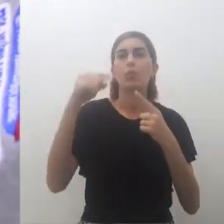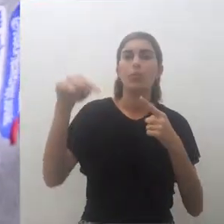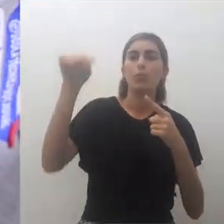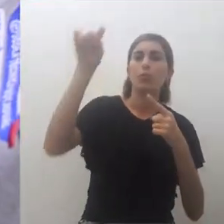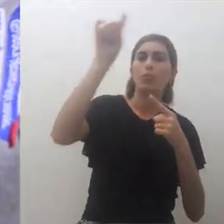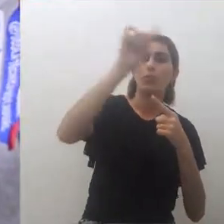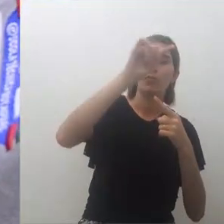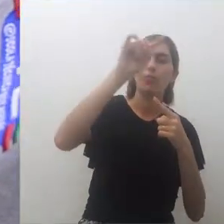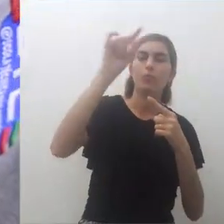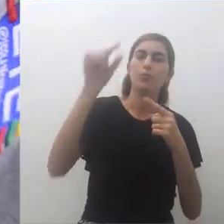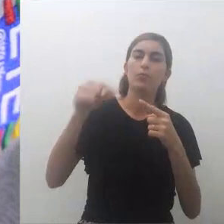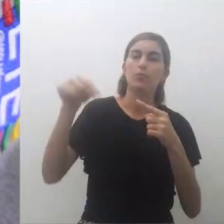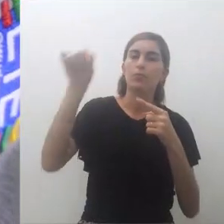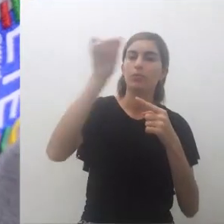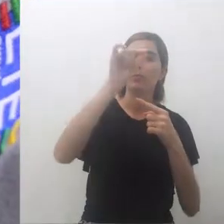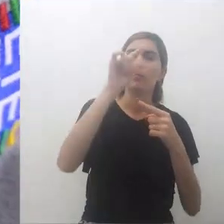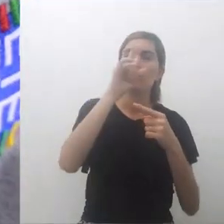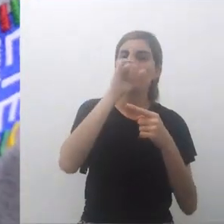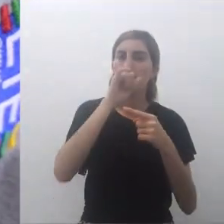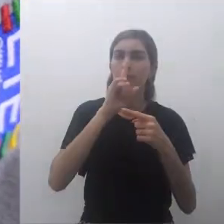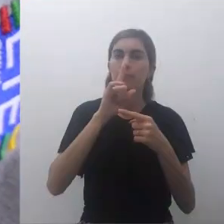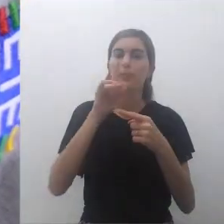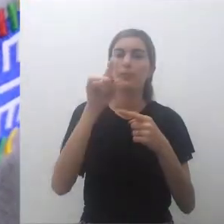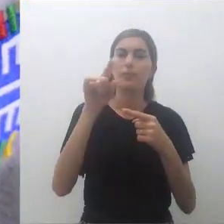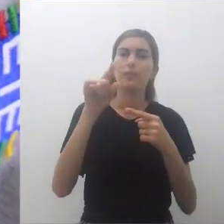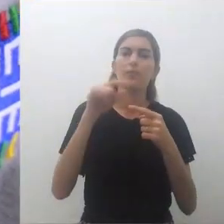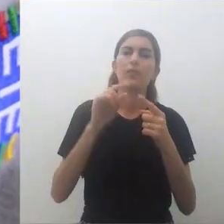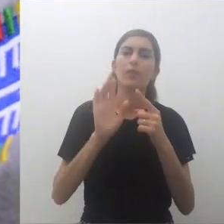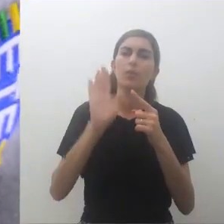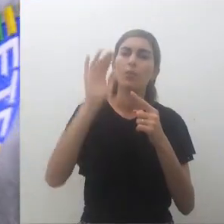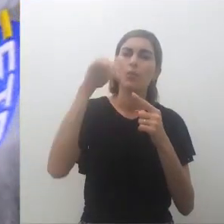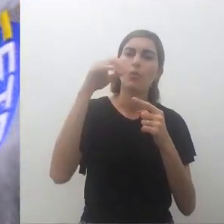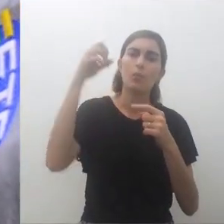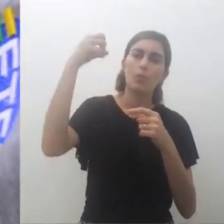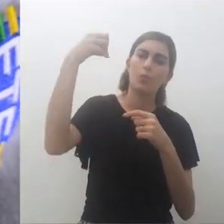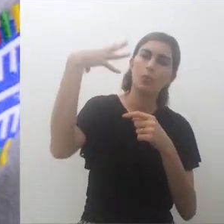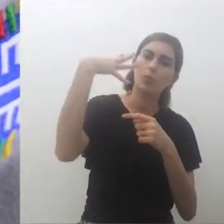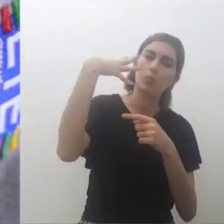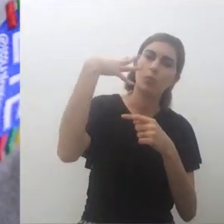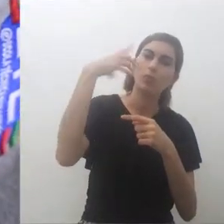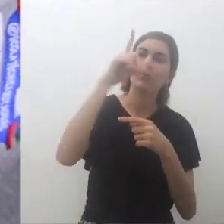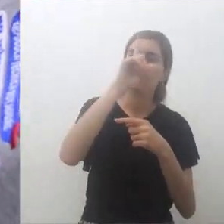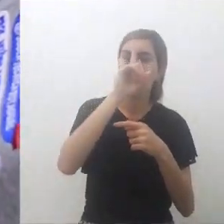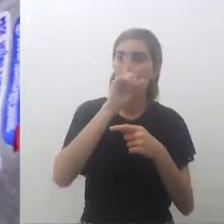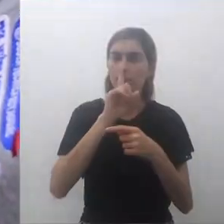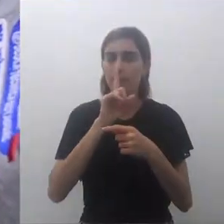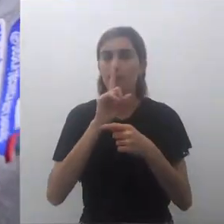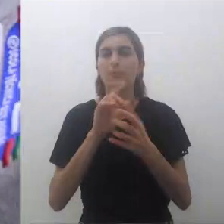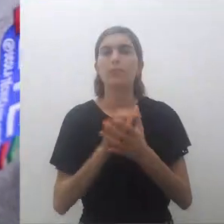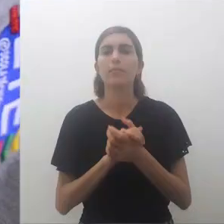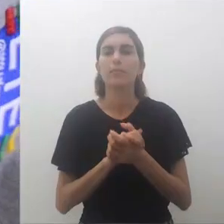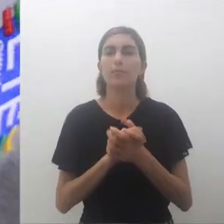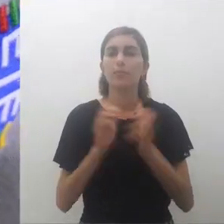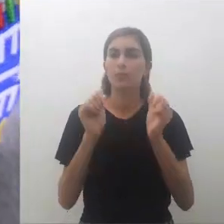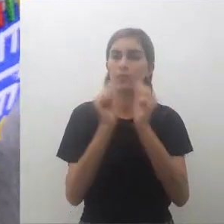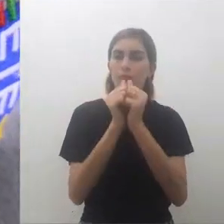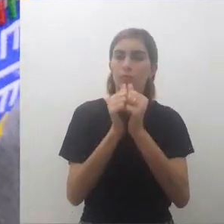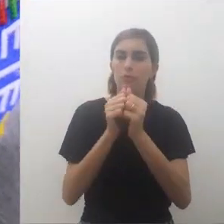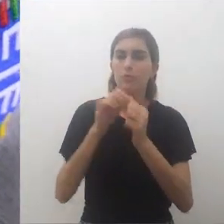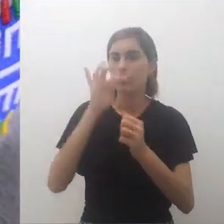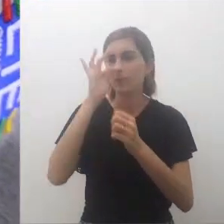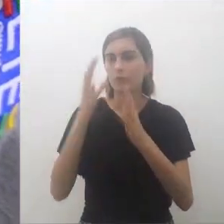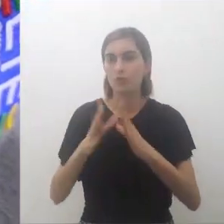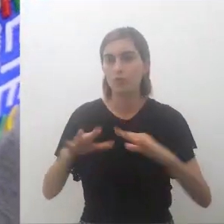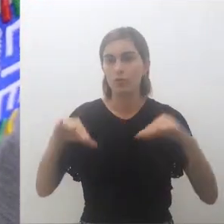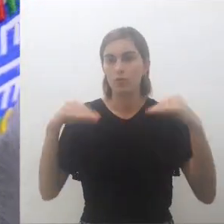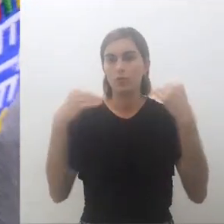com outra forma mais curvilínea, com uma luminária aqui nesse canto, junto aos jarros, que também